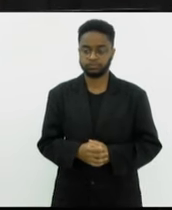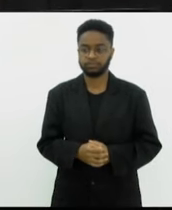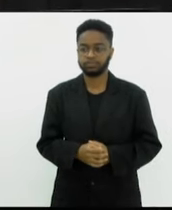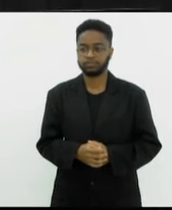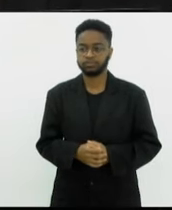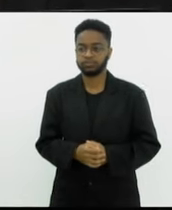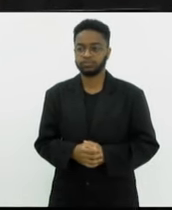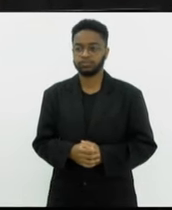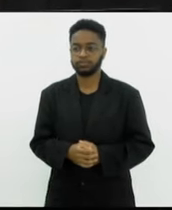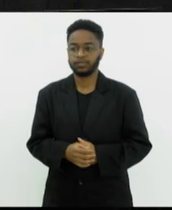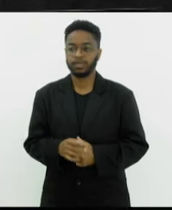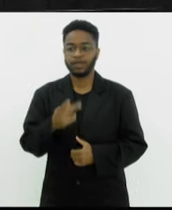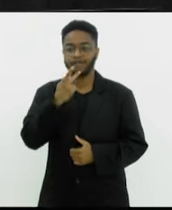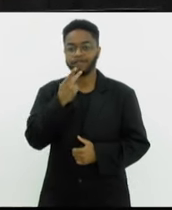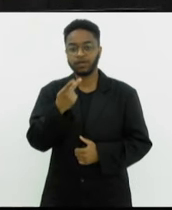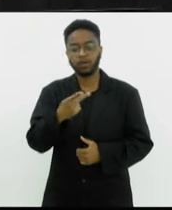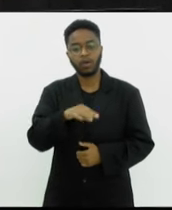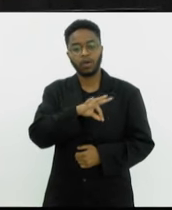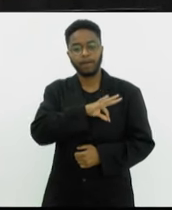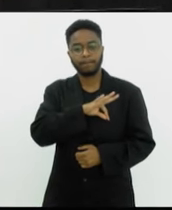que a Polícia Militar